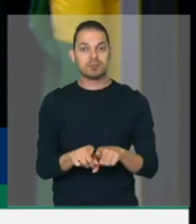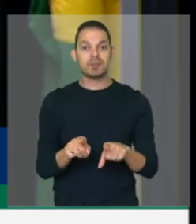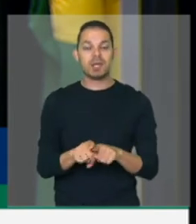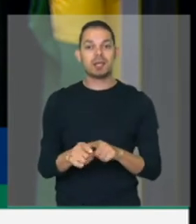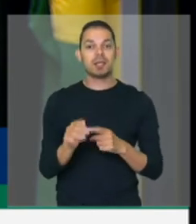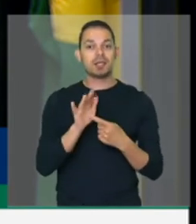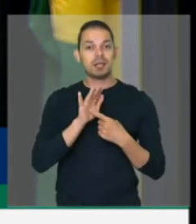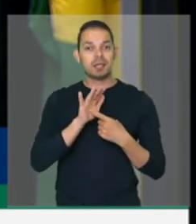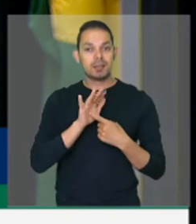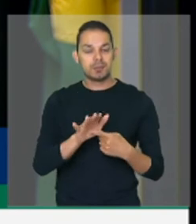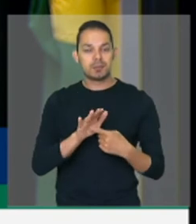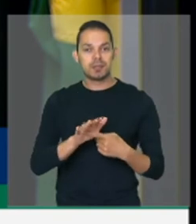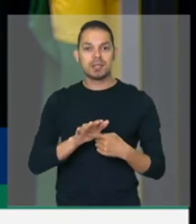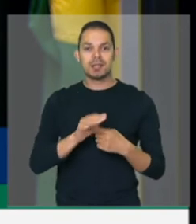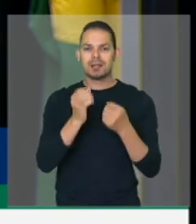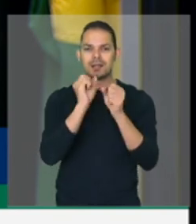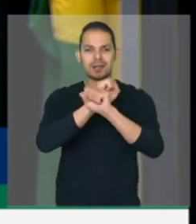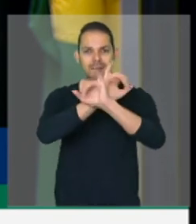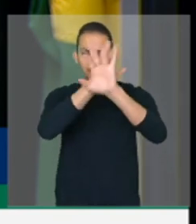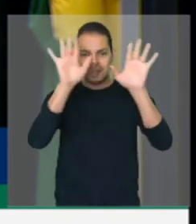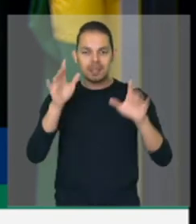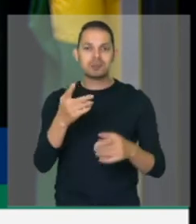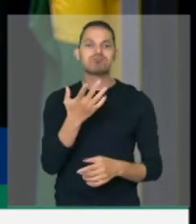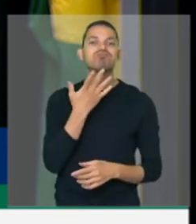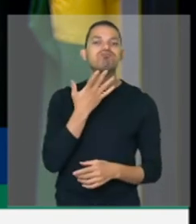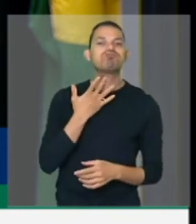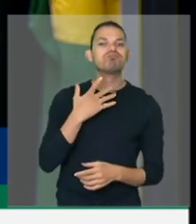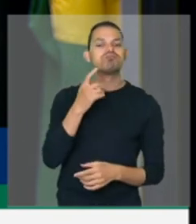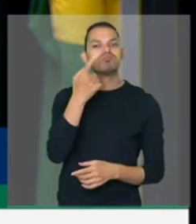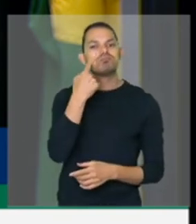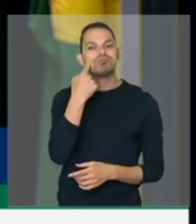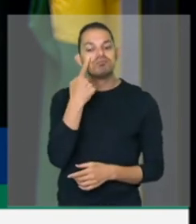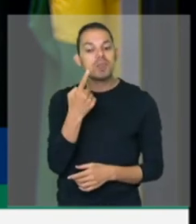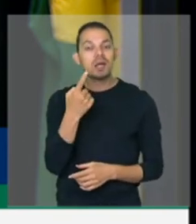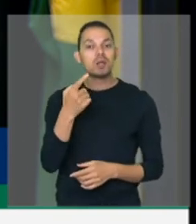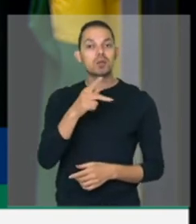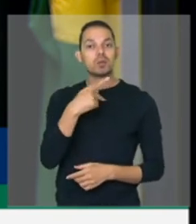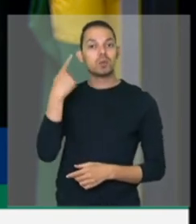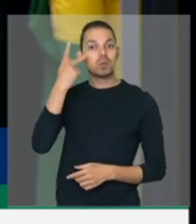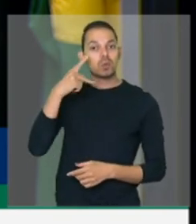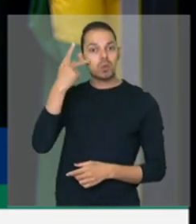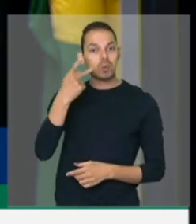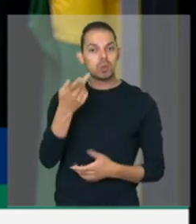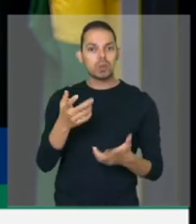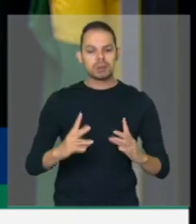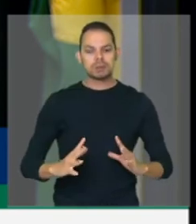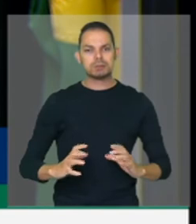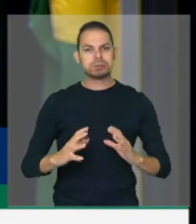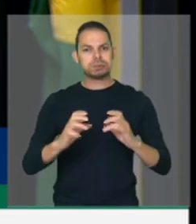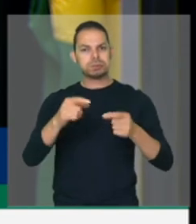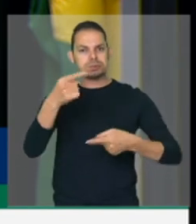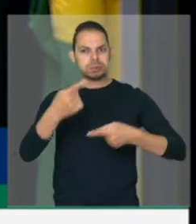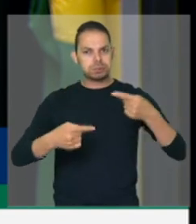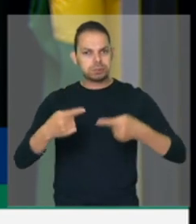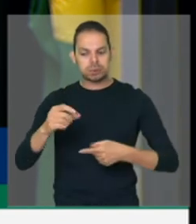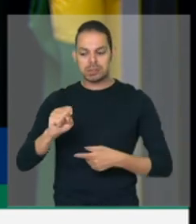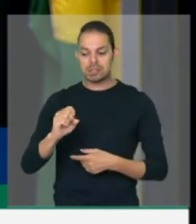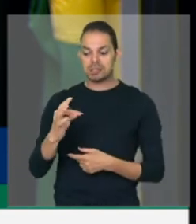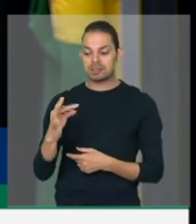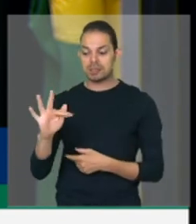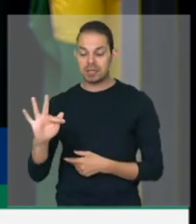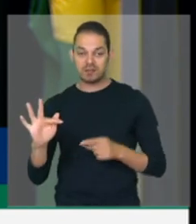mostra-se cristalina a intenção do parlamentar de criar animosidade entre a Corte